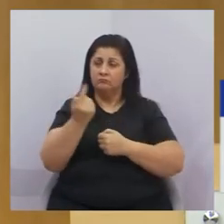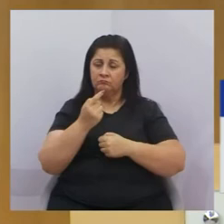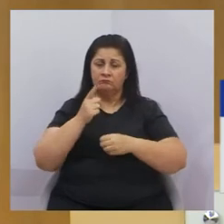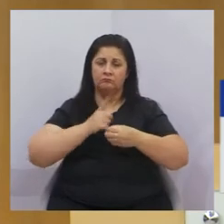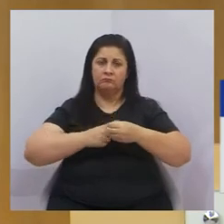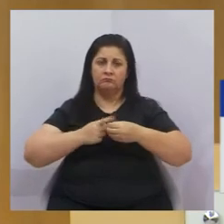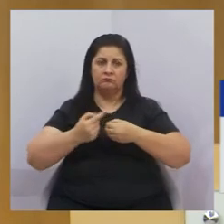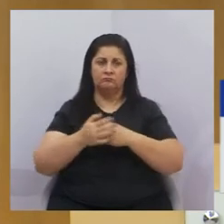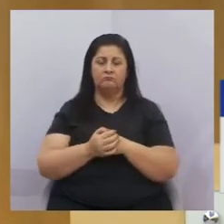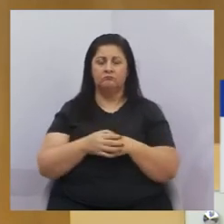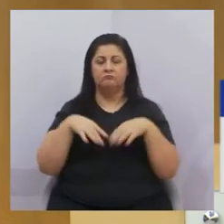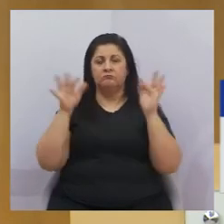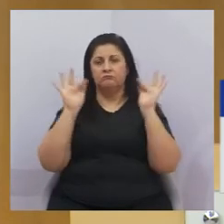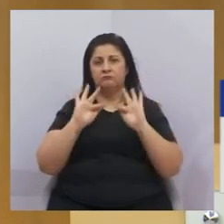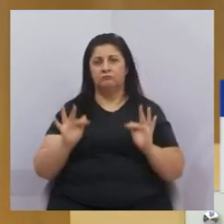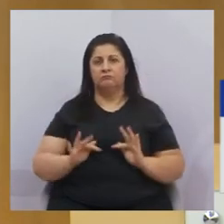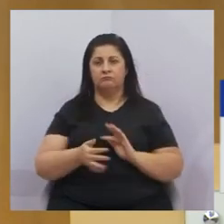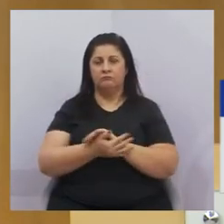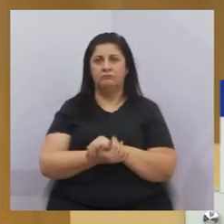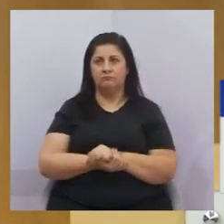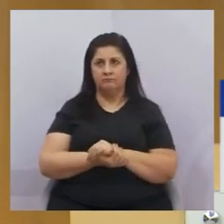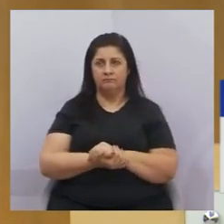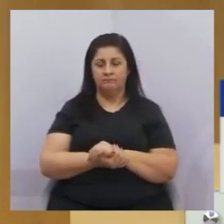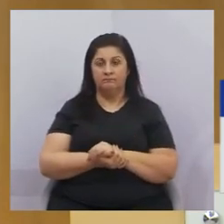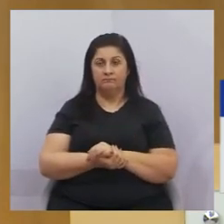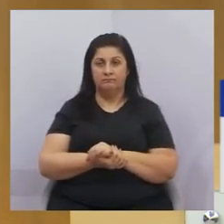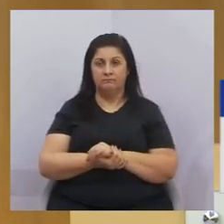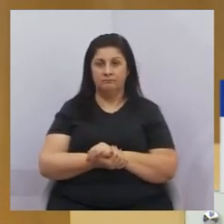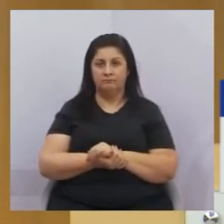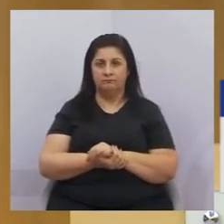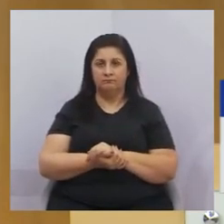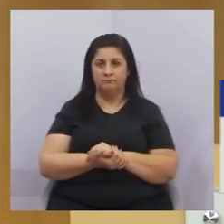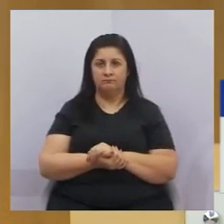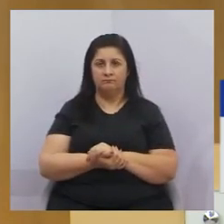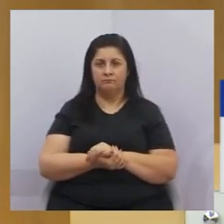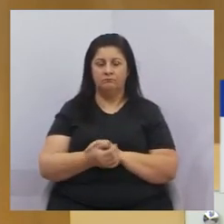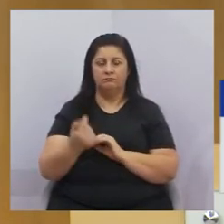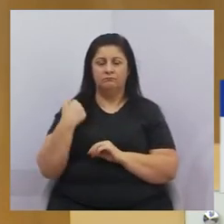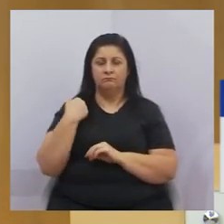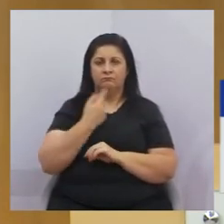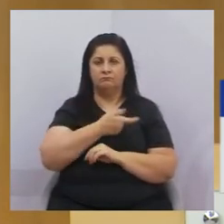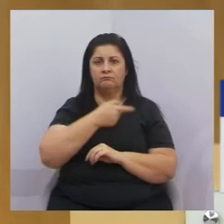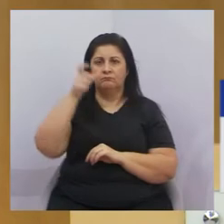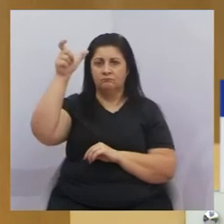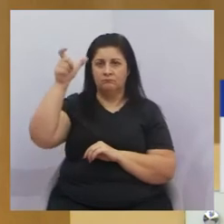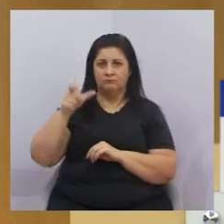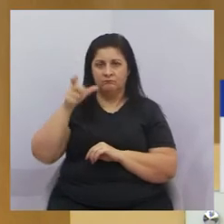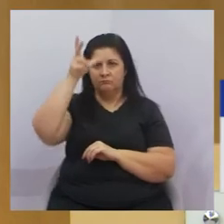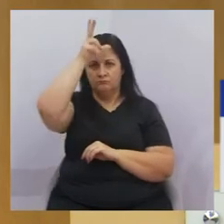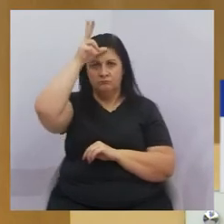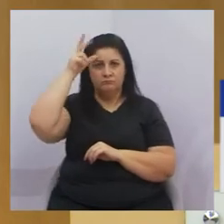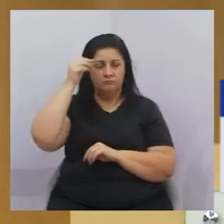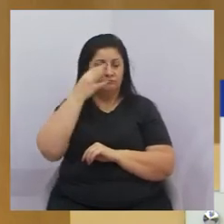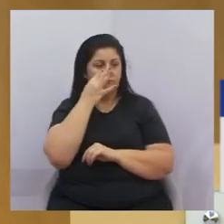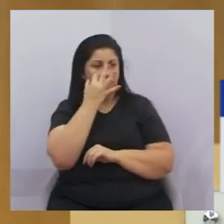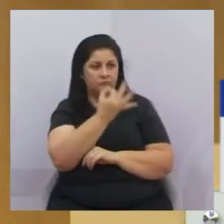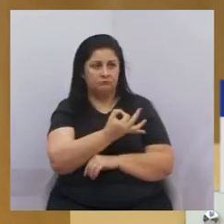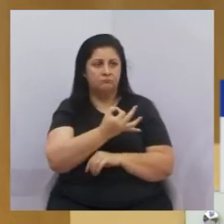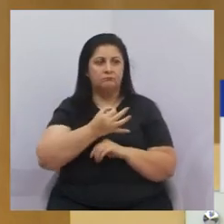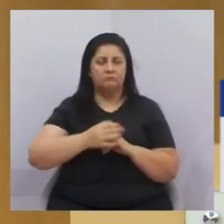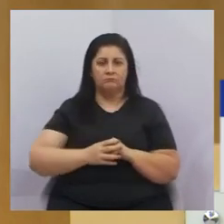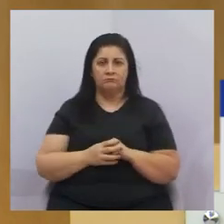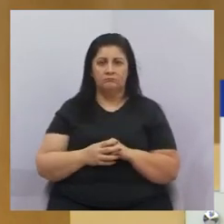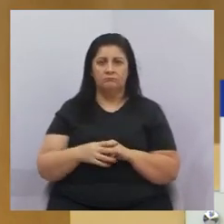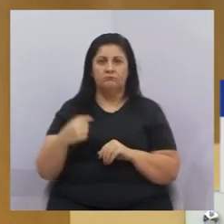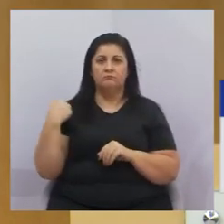Então, assim, eu fico muito feliz de que o nosso prefeito tenha esse olhar e que nós possamos,